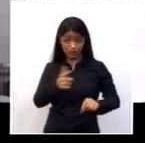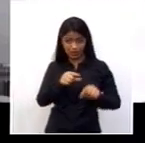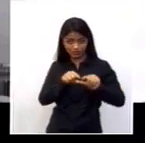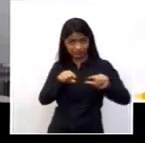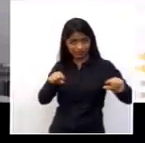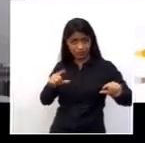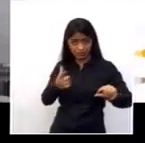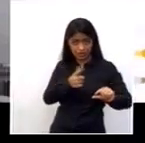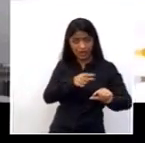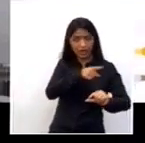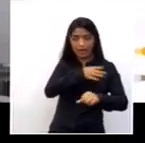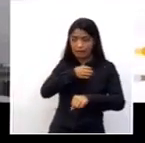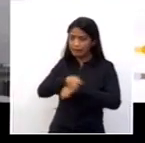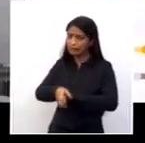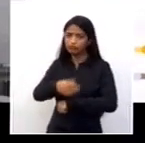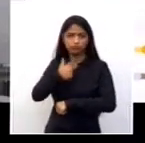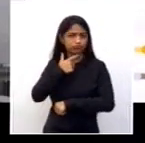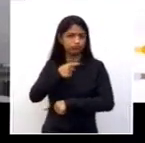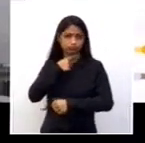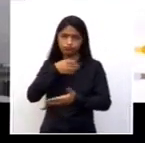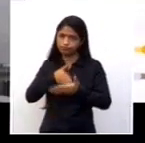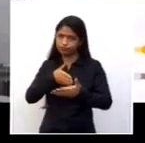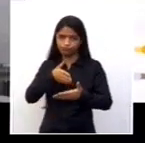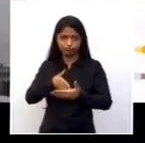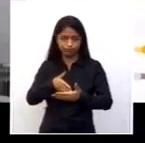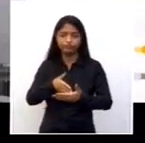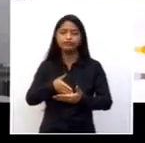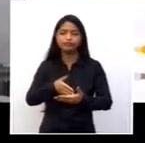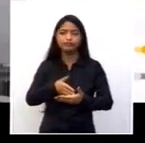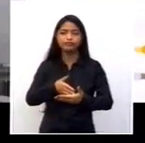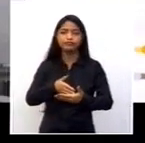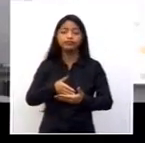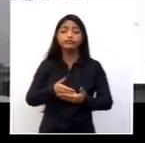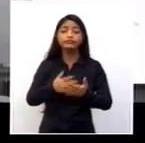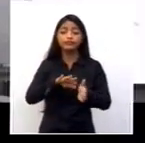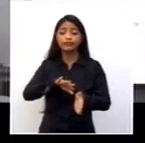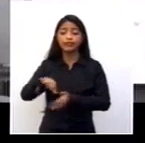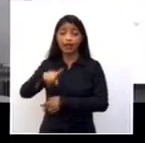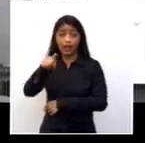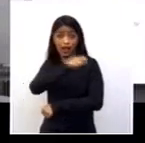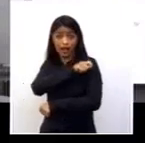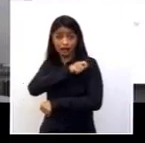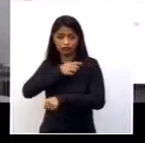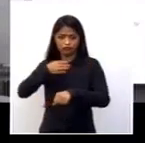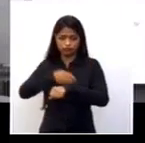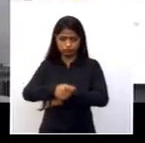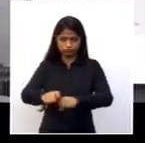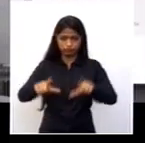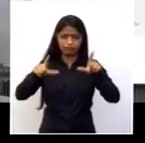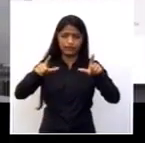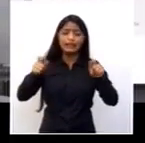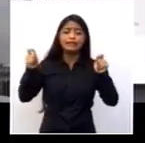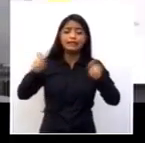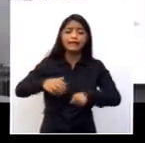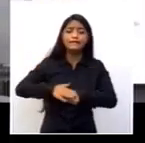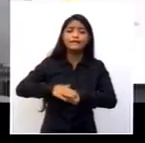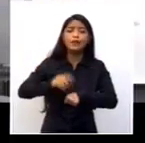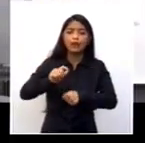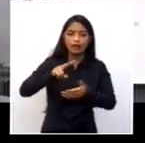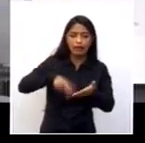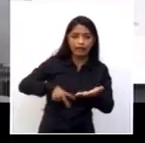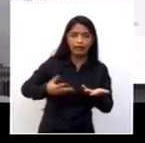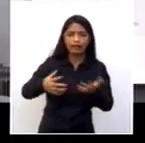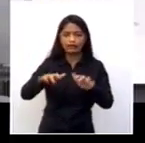aparece como público. E os alunos que acessarem esse painel, o que eles podem fazer? Eles podem ler, podem escrever, podem moderar.